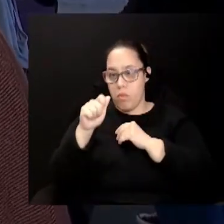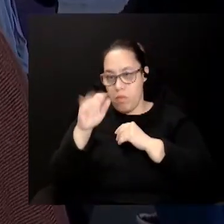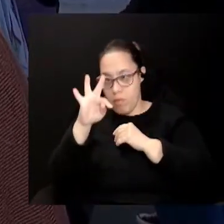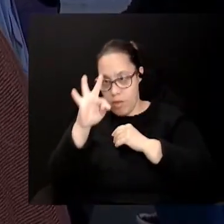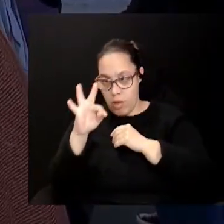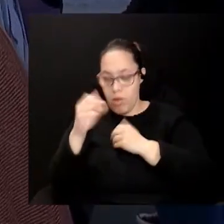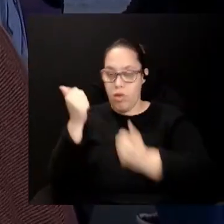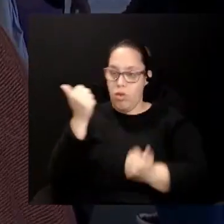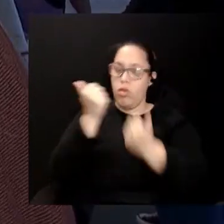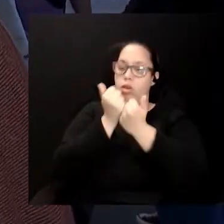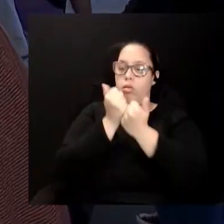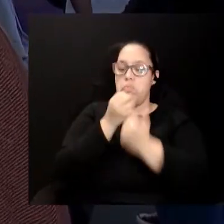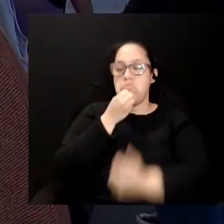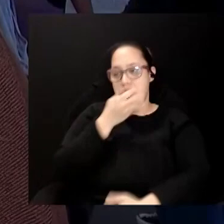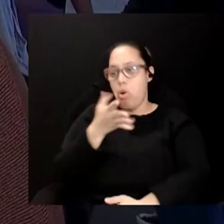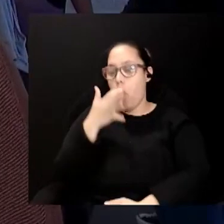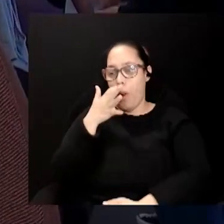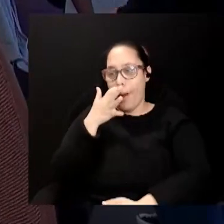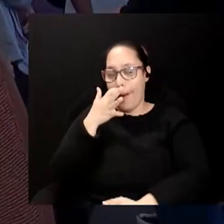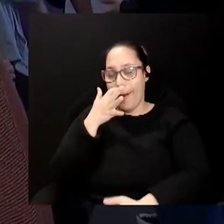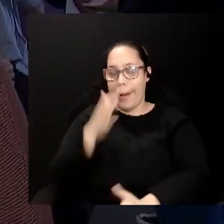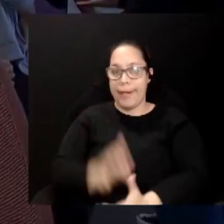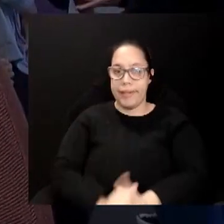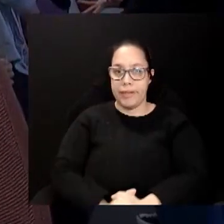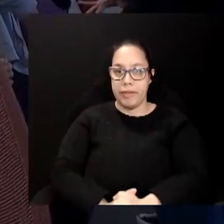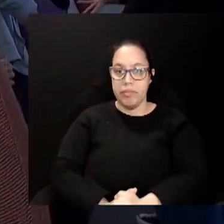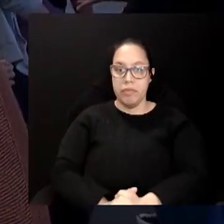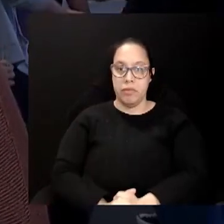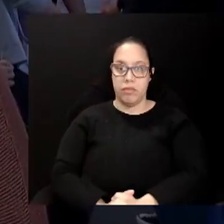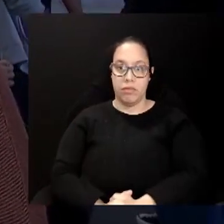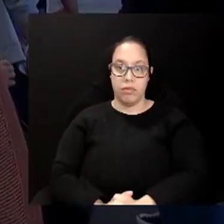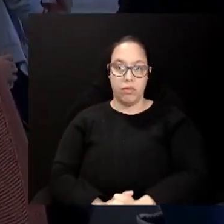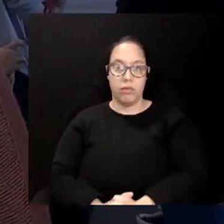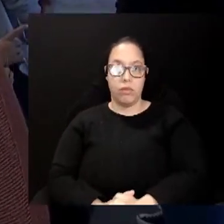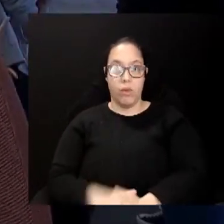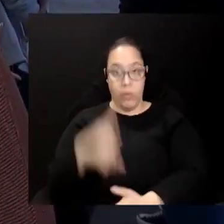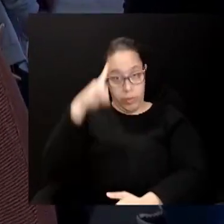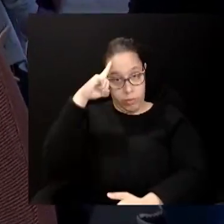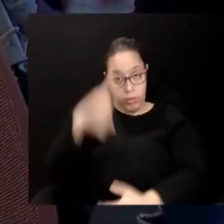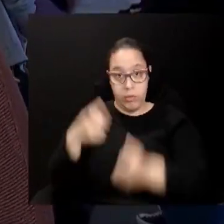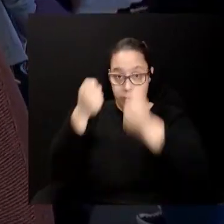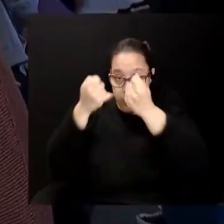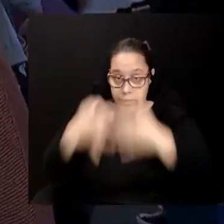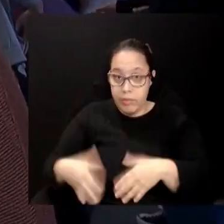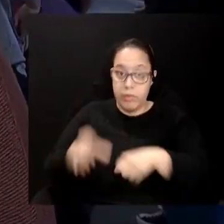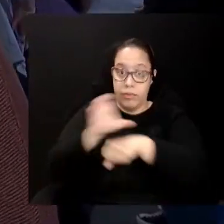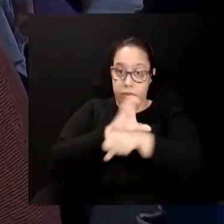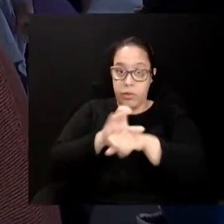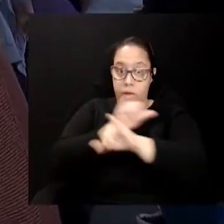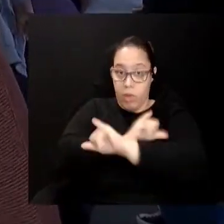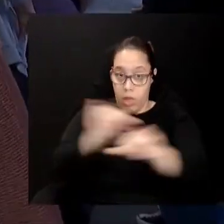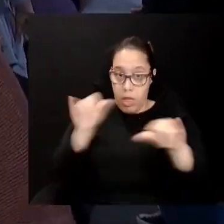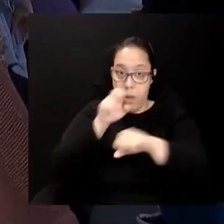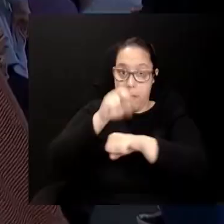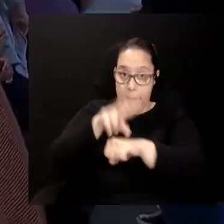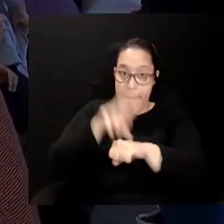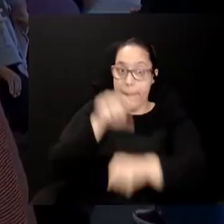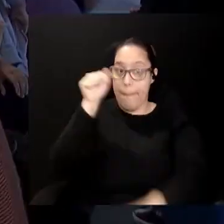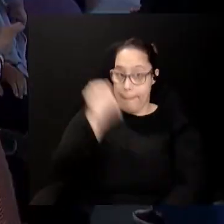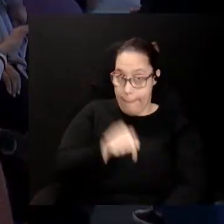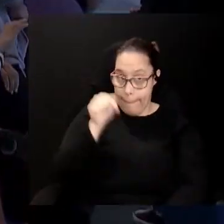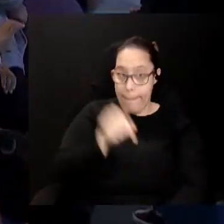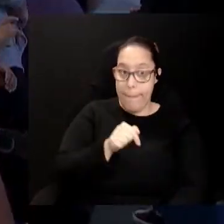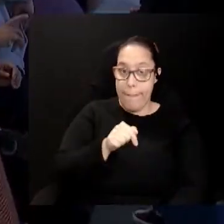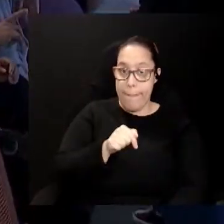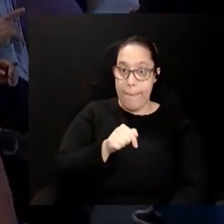muito certinha assim para definir os cursos. Também eles divulgam as vagas deles aqui e com a região.